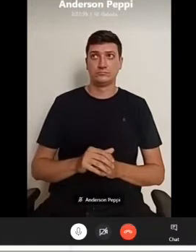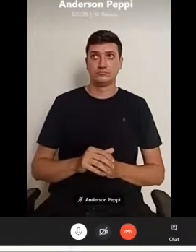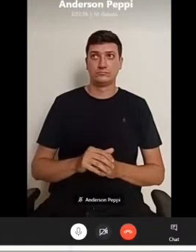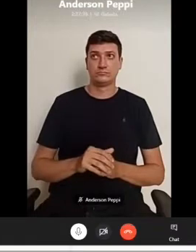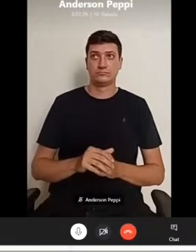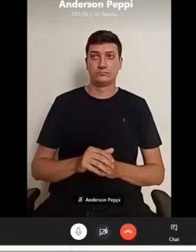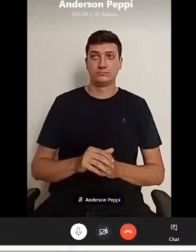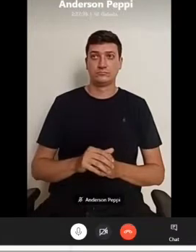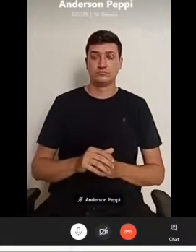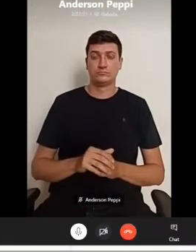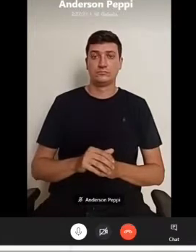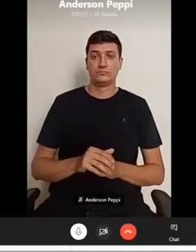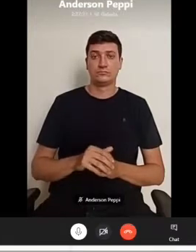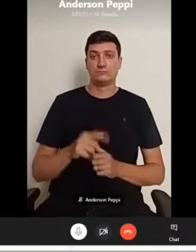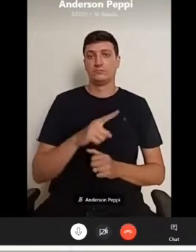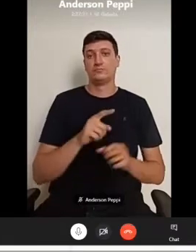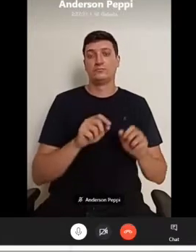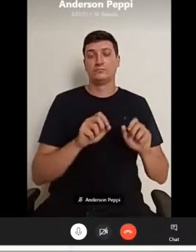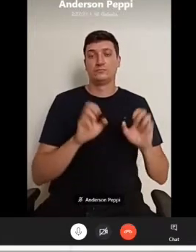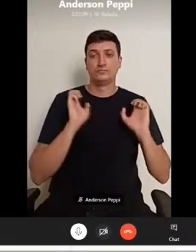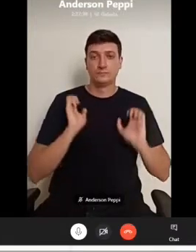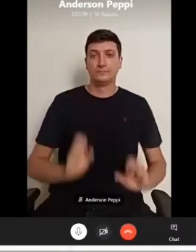Parlamentar e Disciplina,